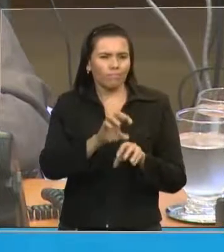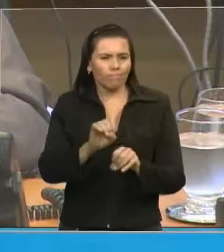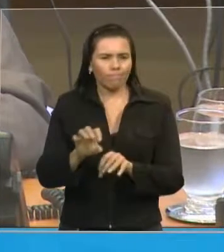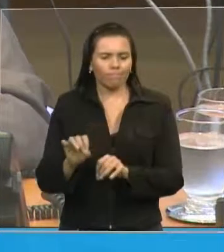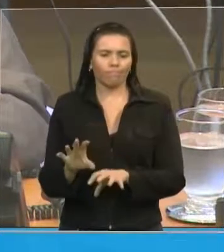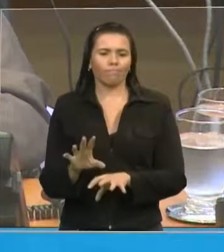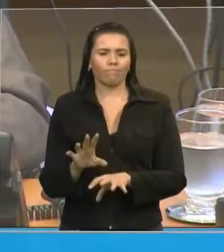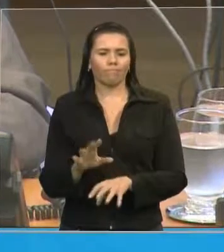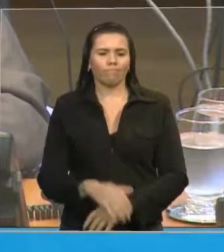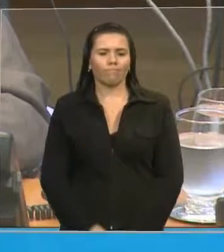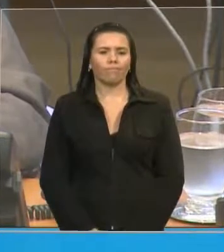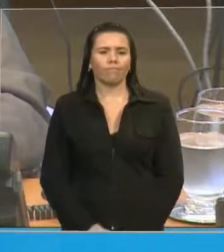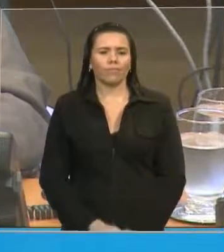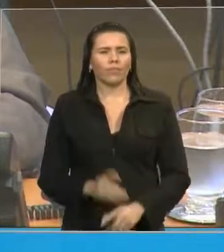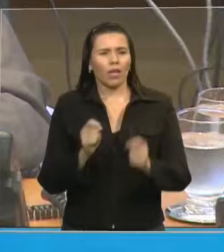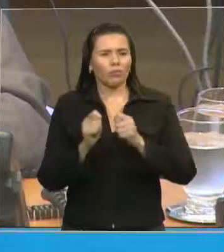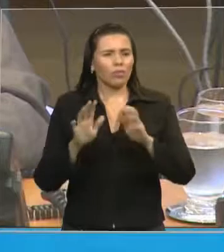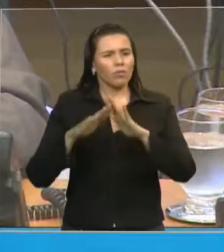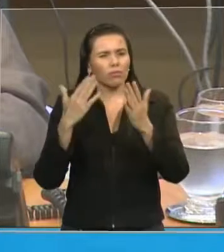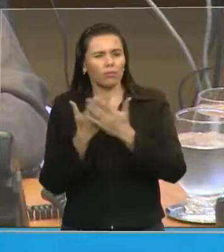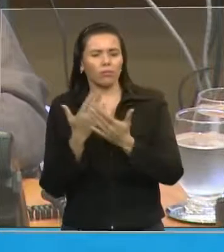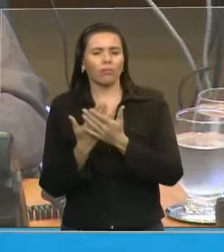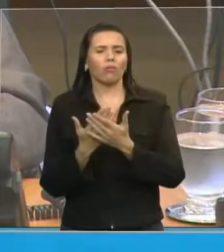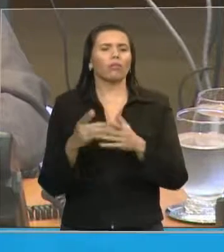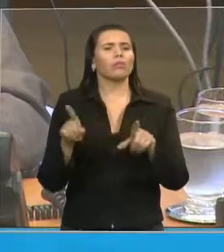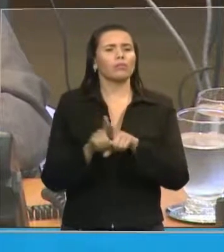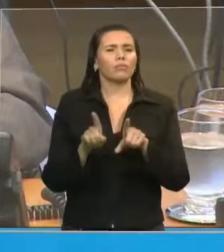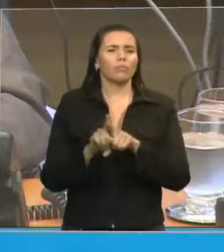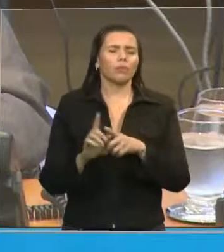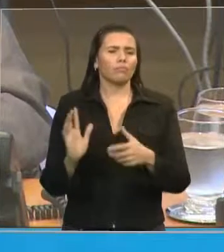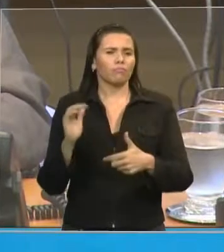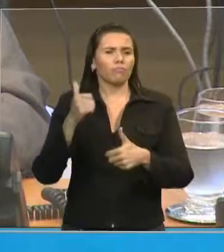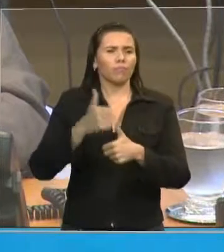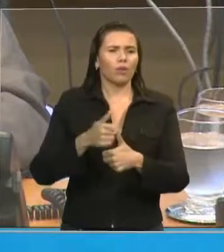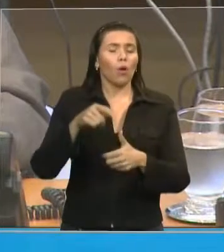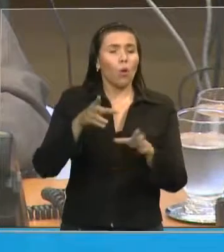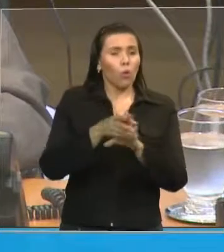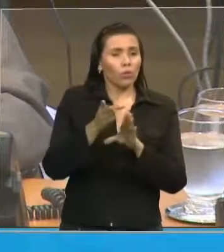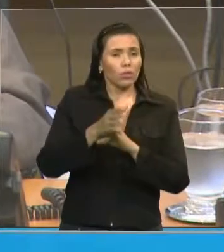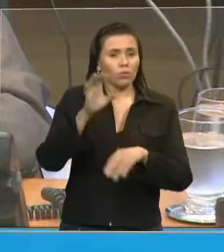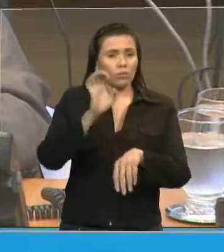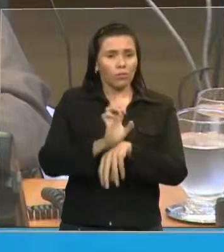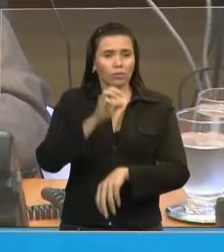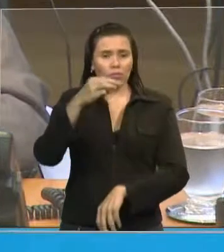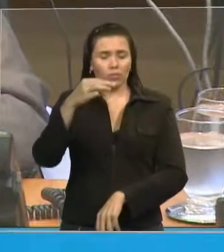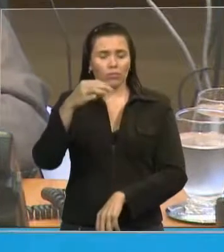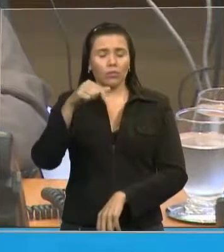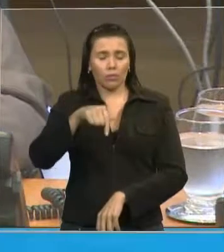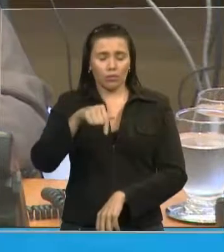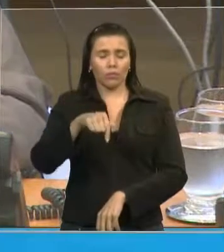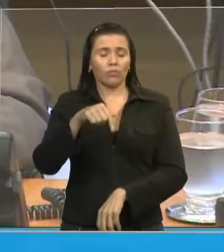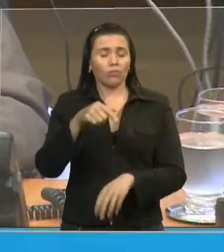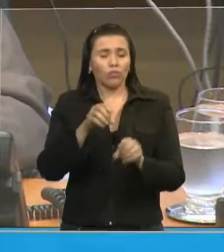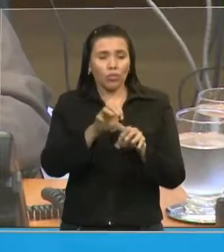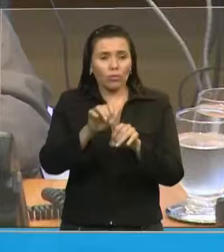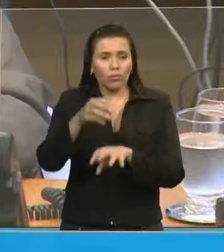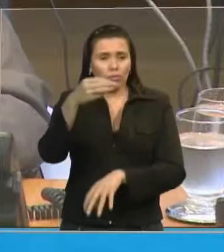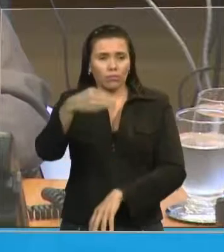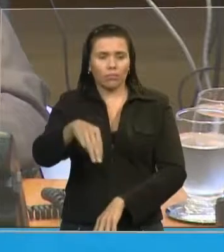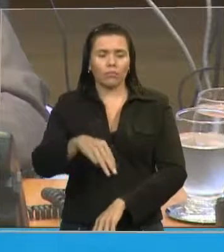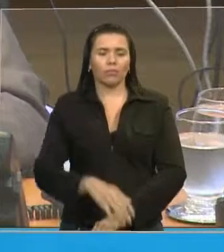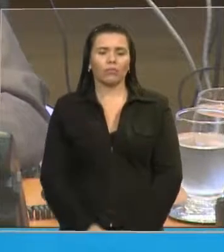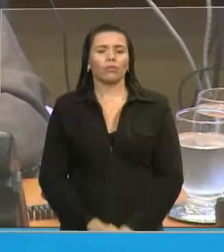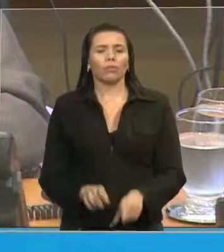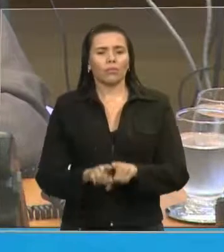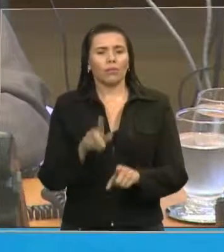administrador escolar, mas também como membro do Conselho Estadual de Educação em vários mandatos e presidente